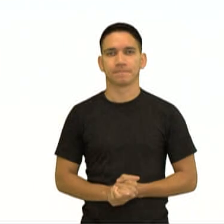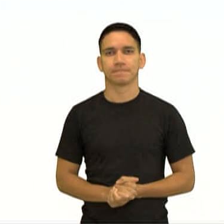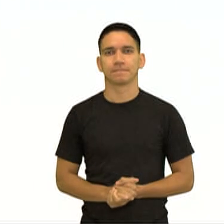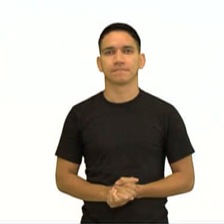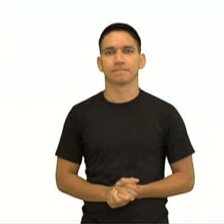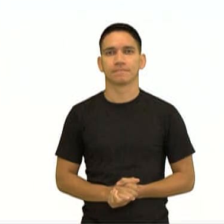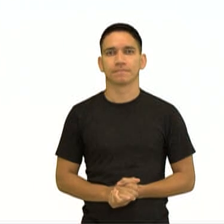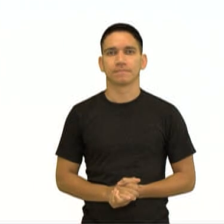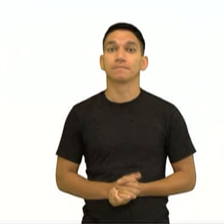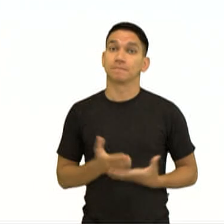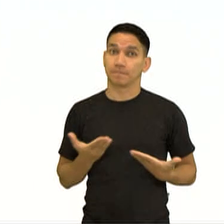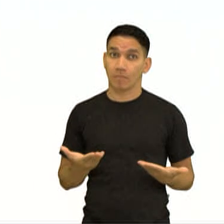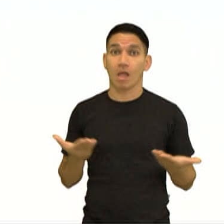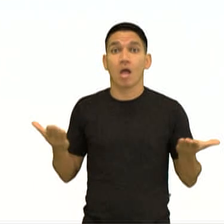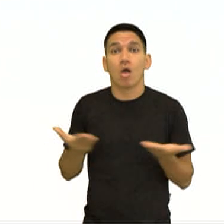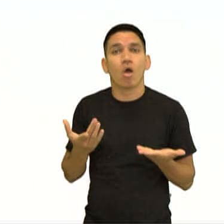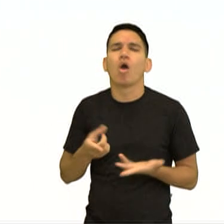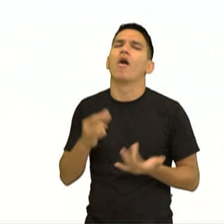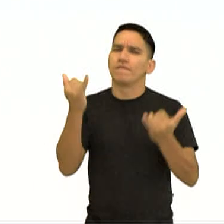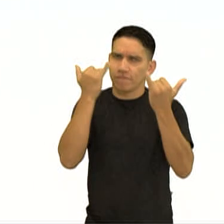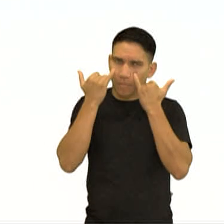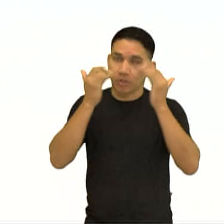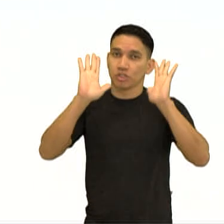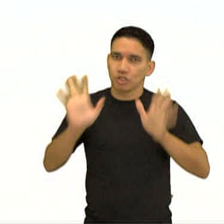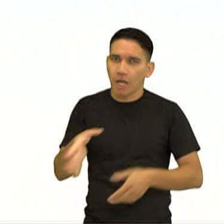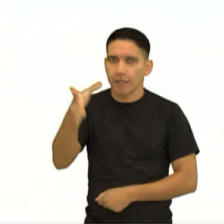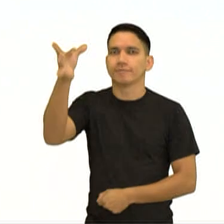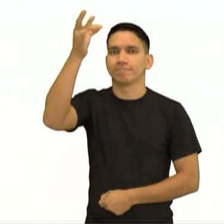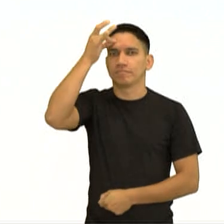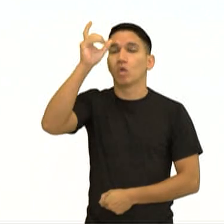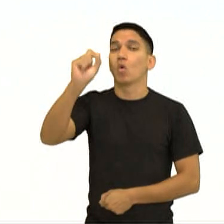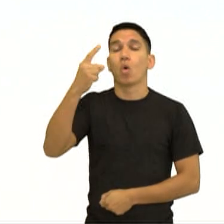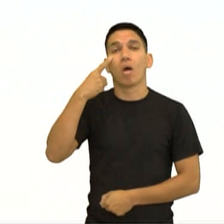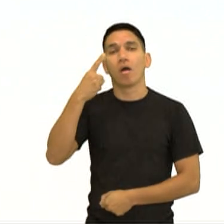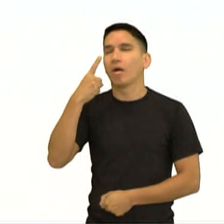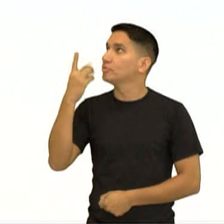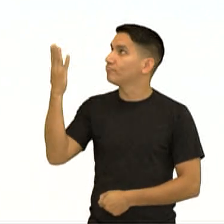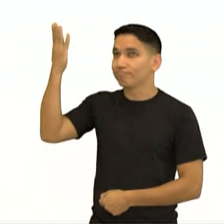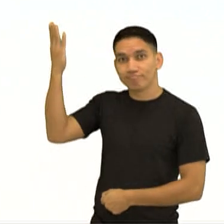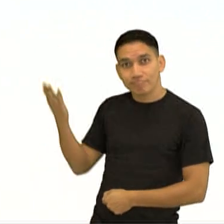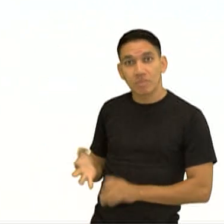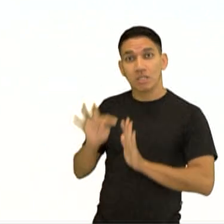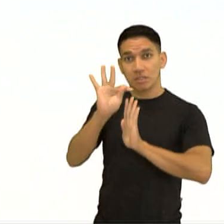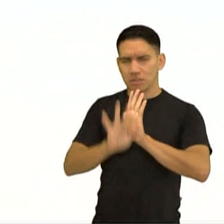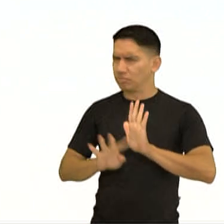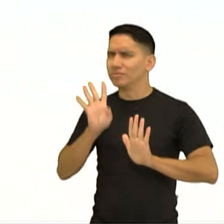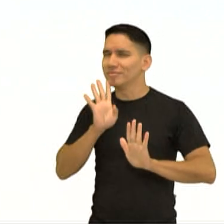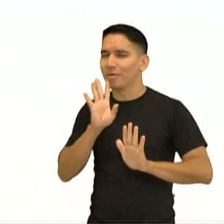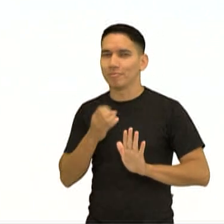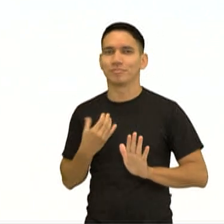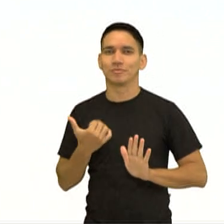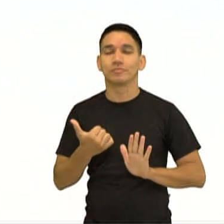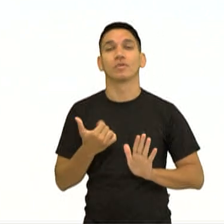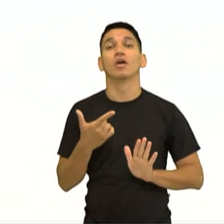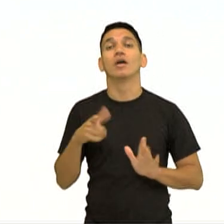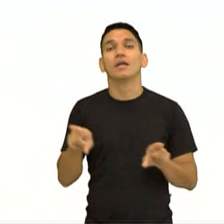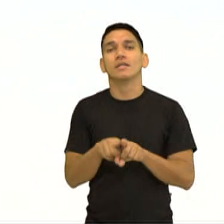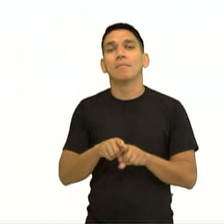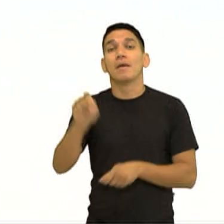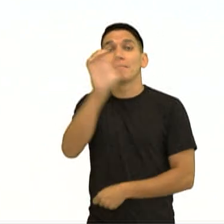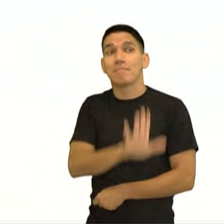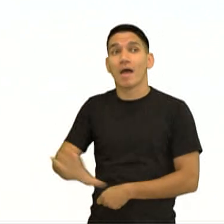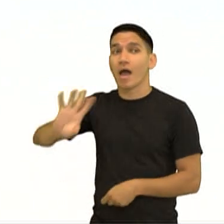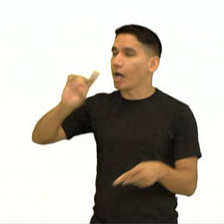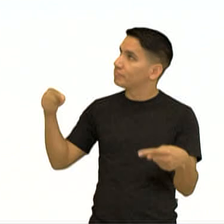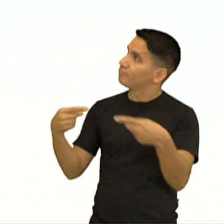Beleza. Agora, tendo essa informação em mente, bora dar uma olhada aqui nesse texto bem legal e uma olhada nessa imagem